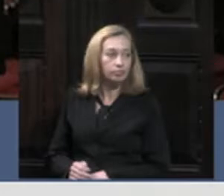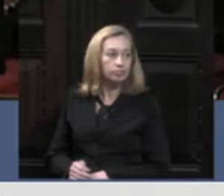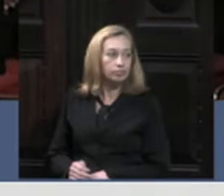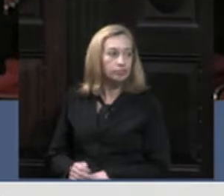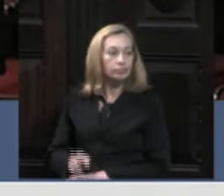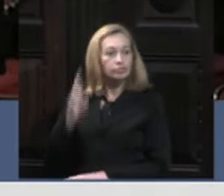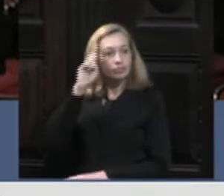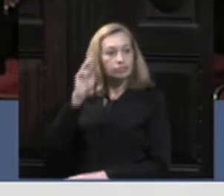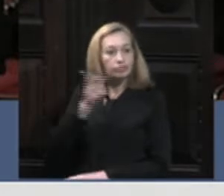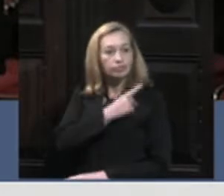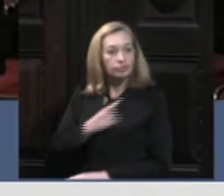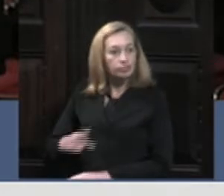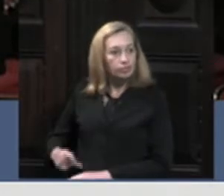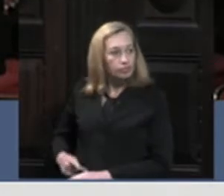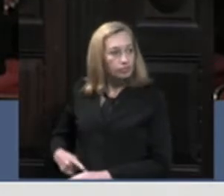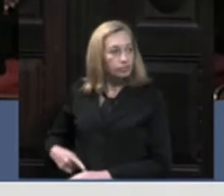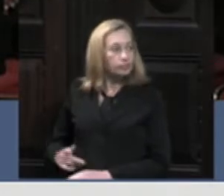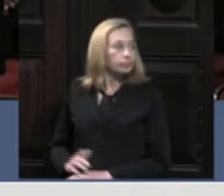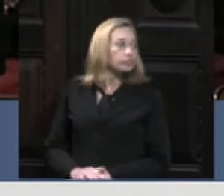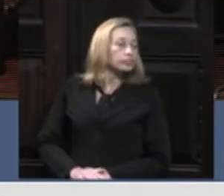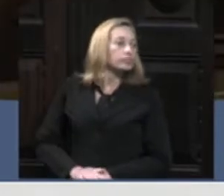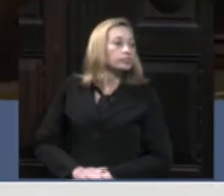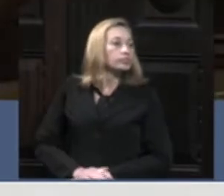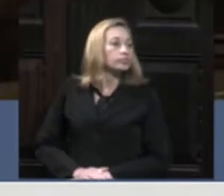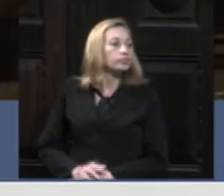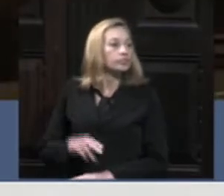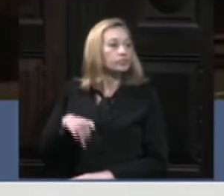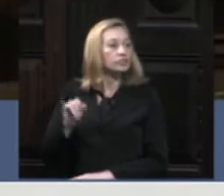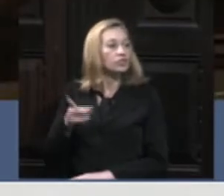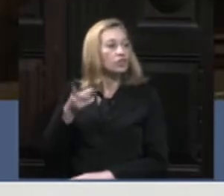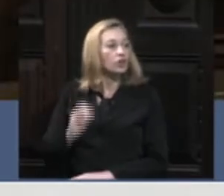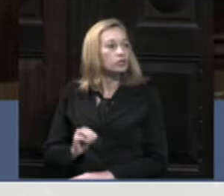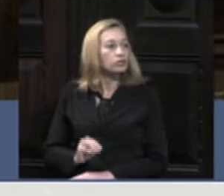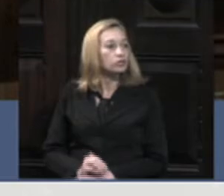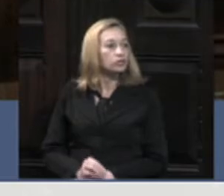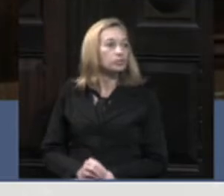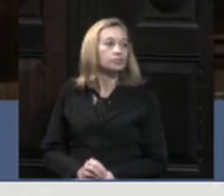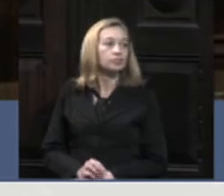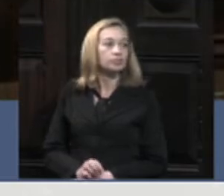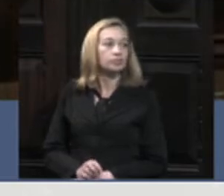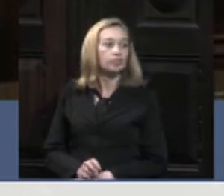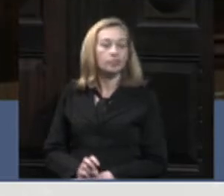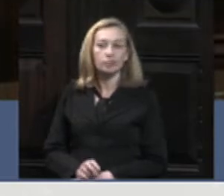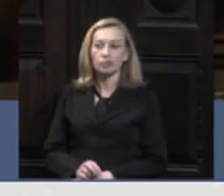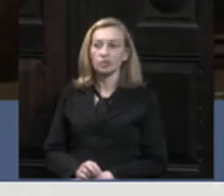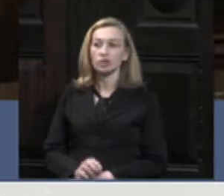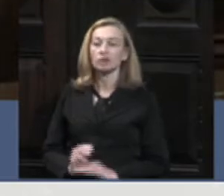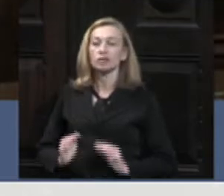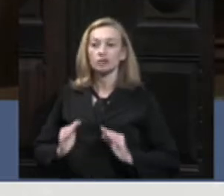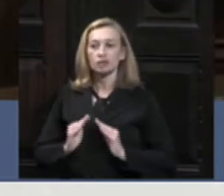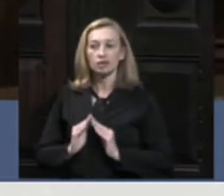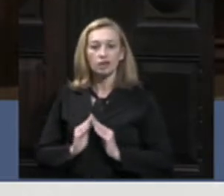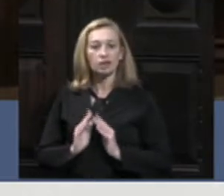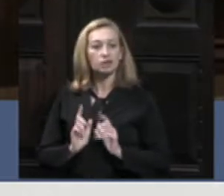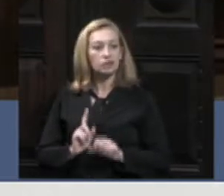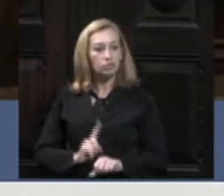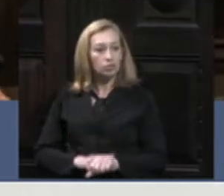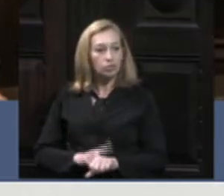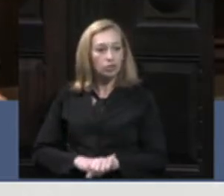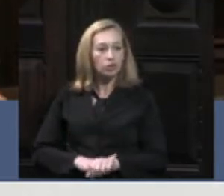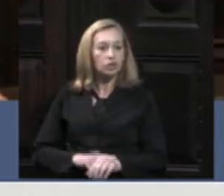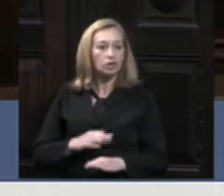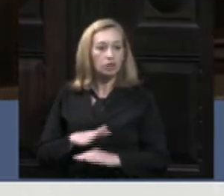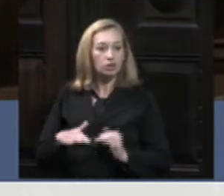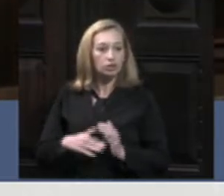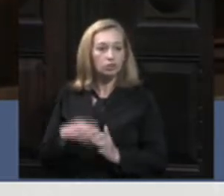Senhor presidente, Nivaldo Molim, preside essa casa nesse momento, senhoras e senhores